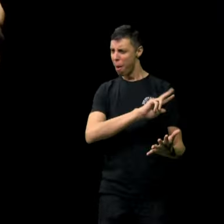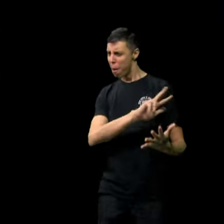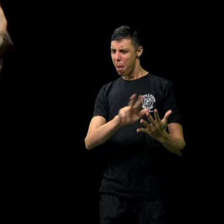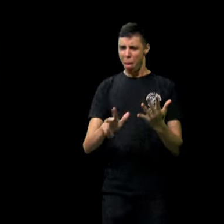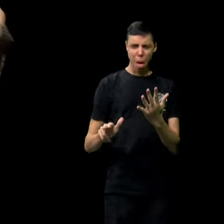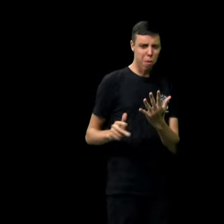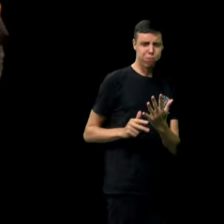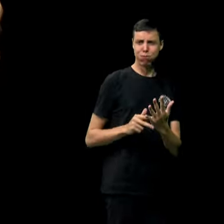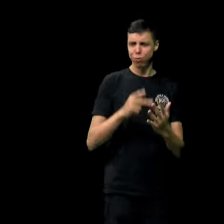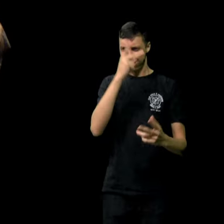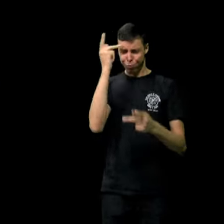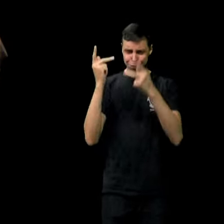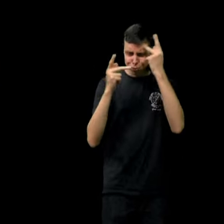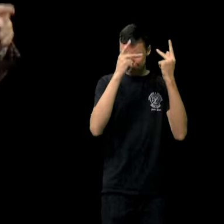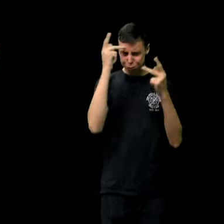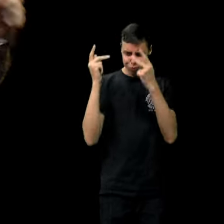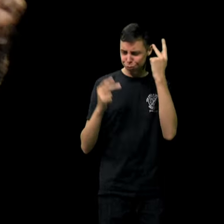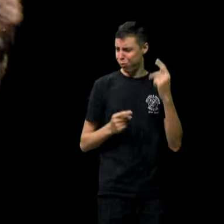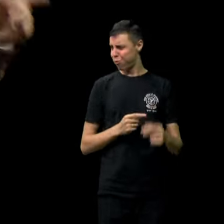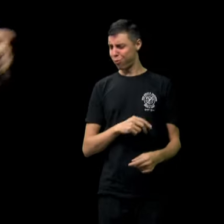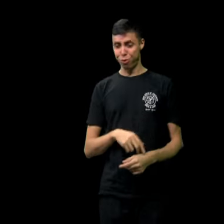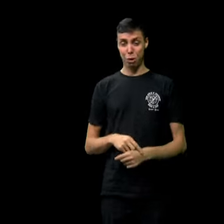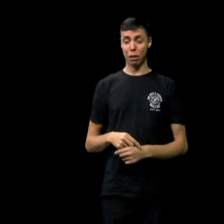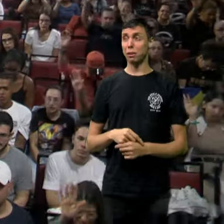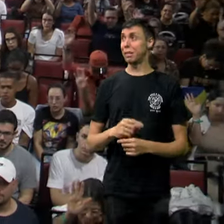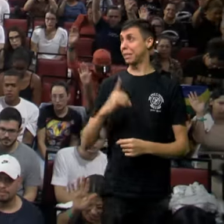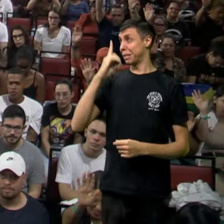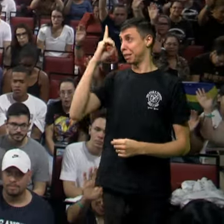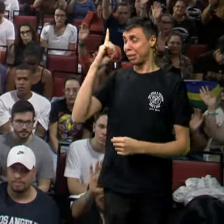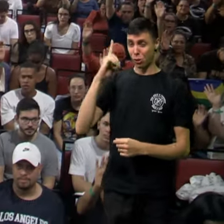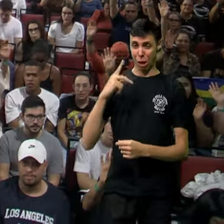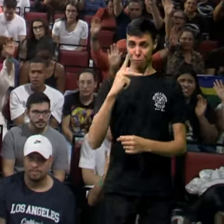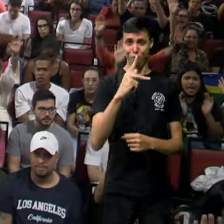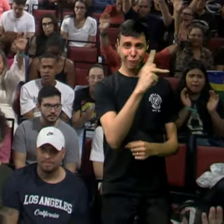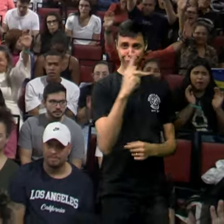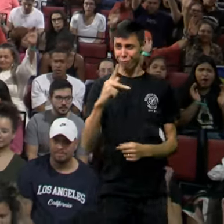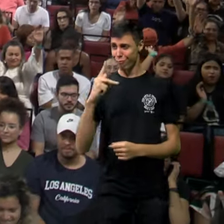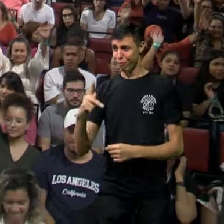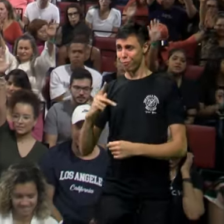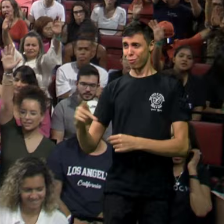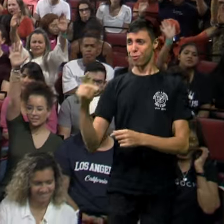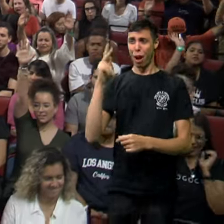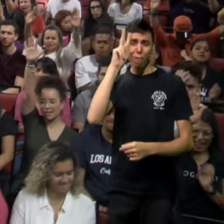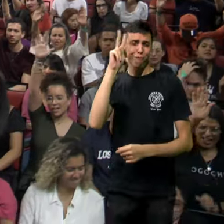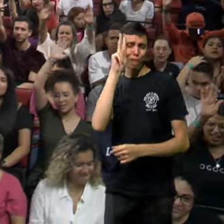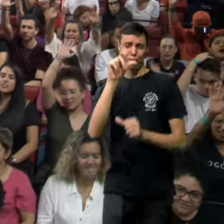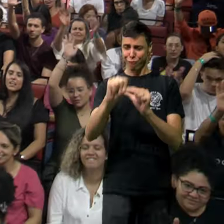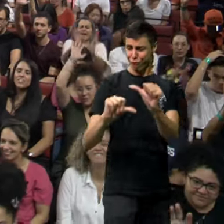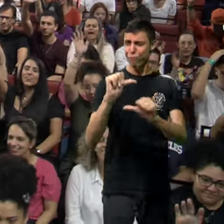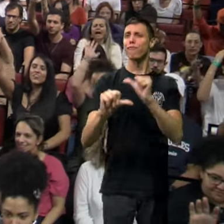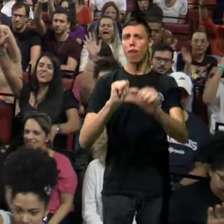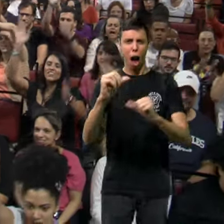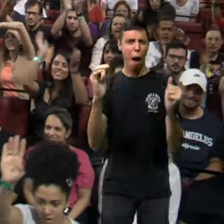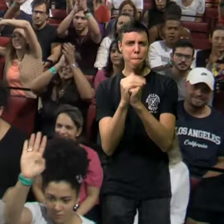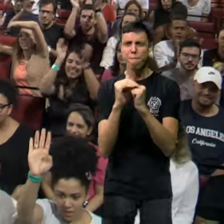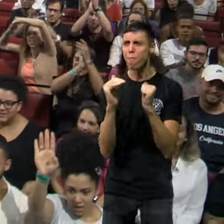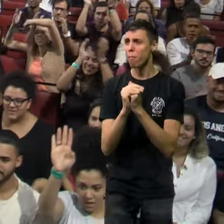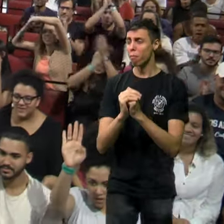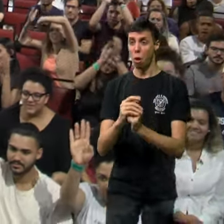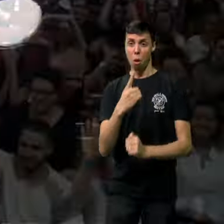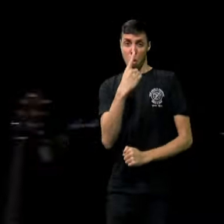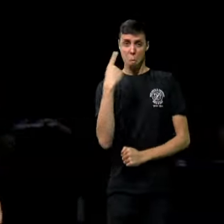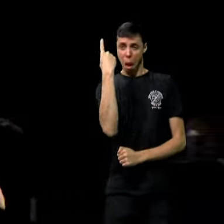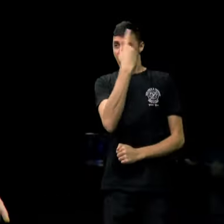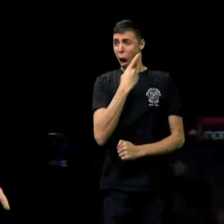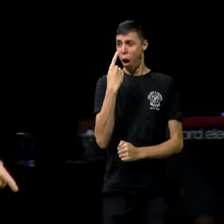pessoas em poucos minutos, Deus vai mudar a história de vocês. Aleluia. Não importa se falamos